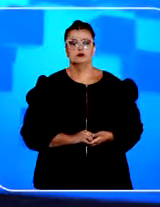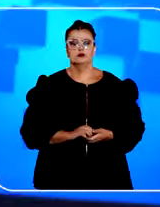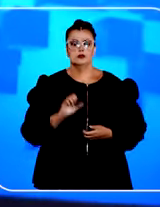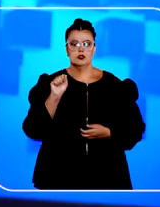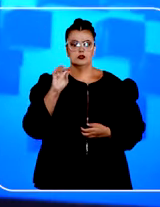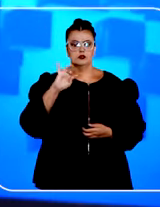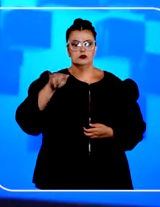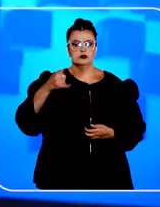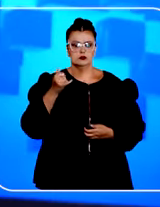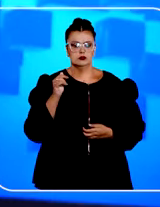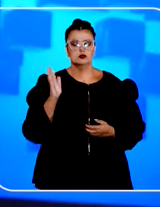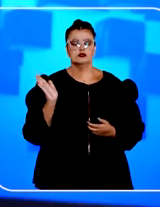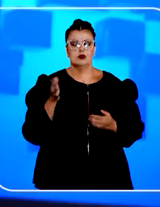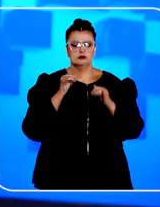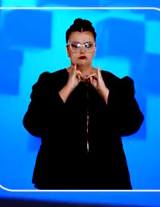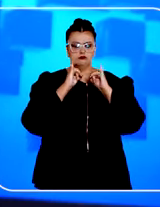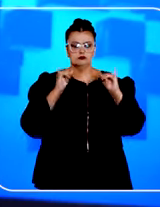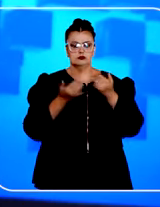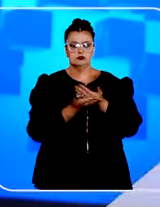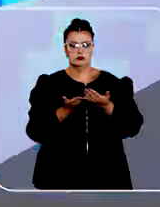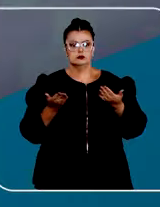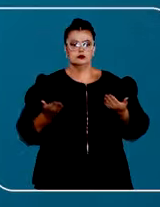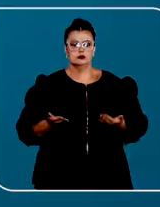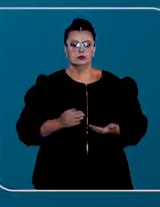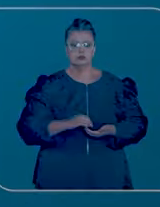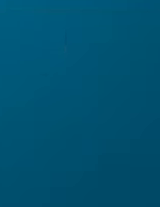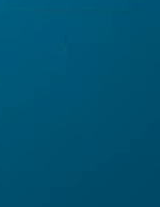STJ notícias já está no